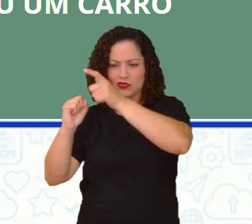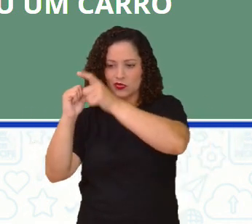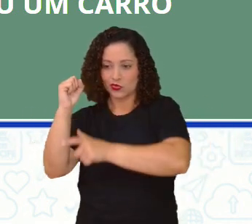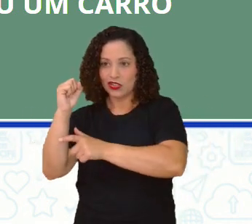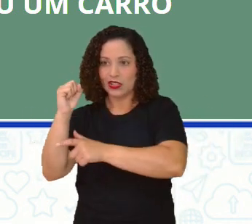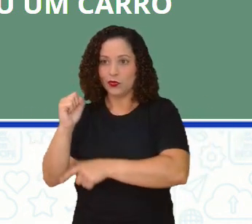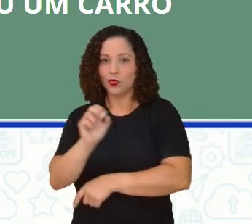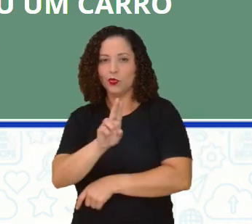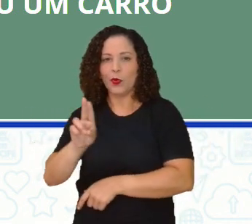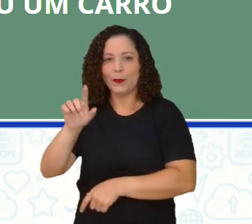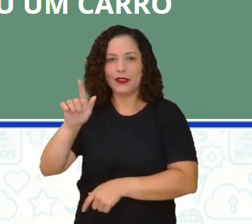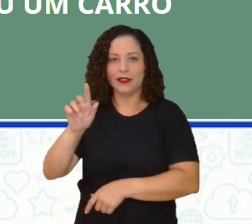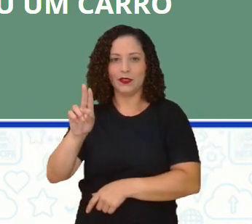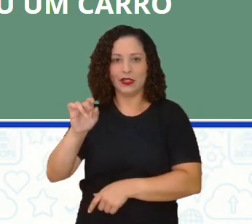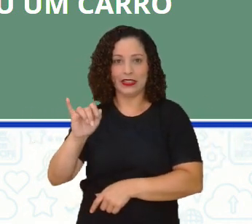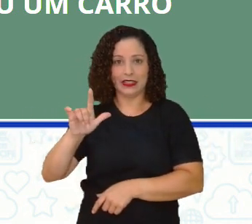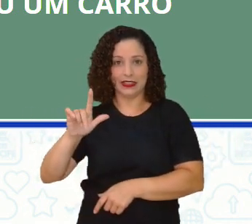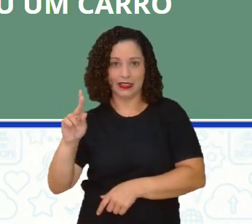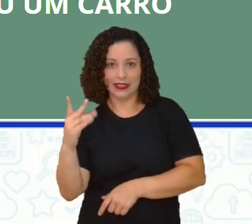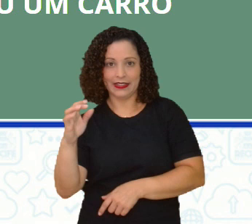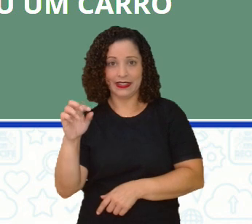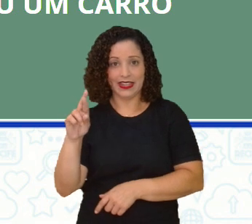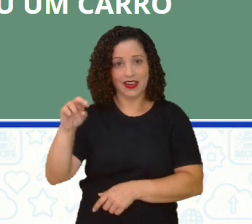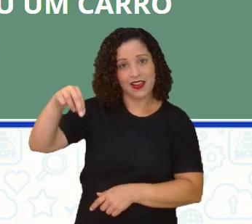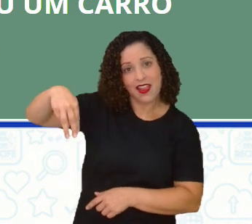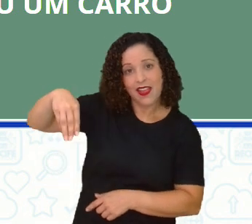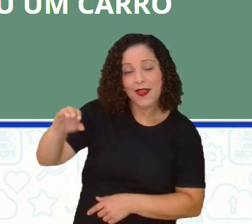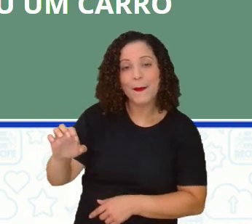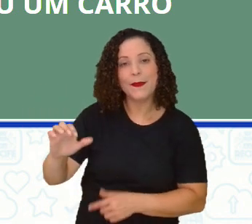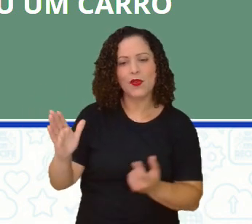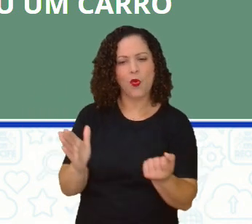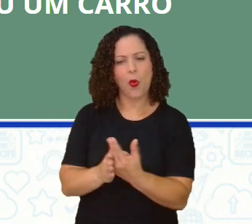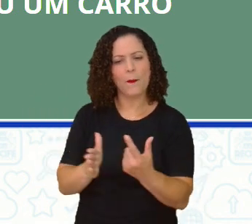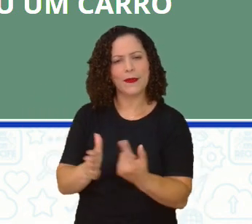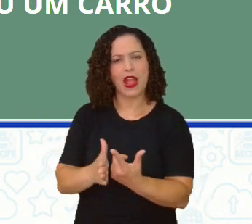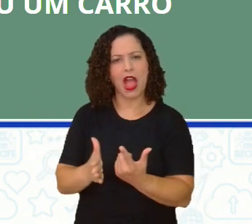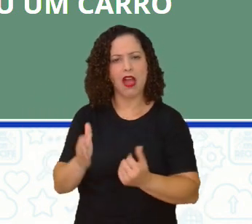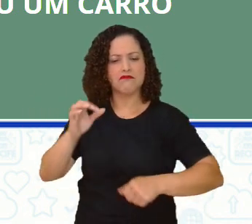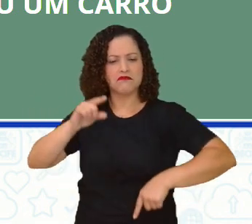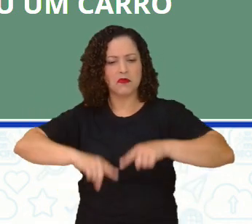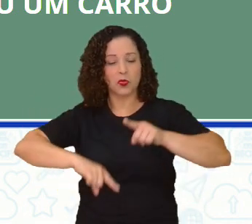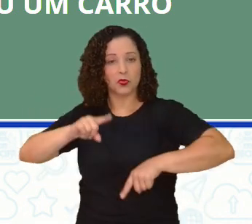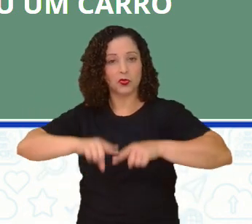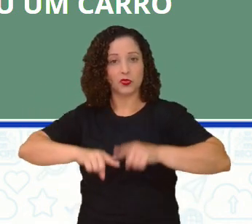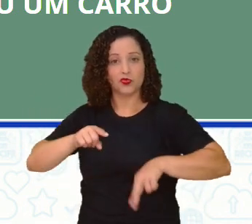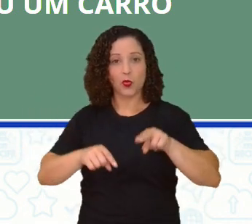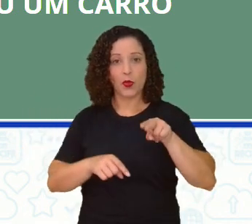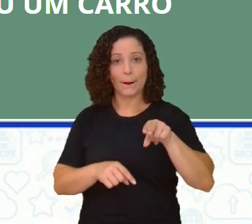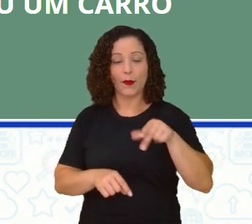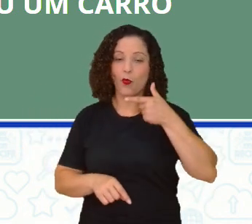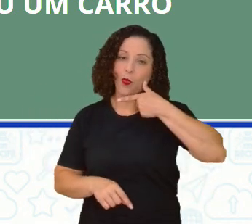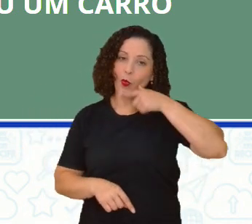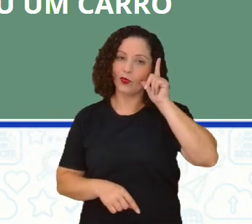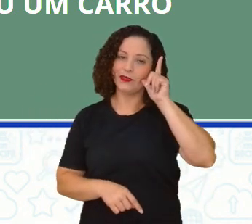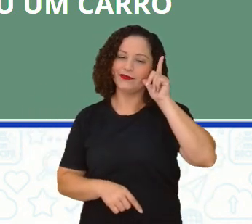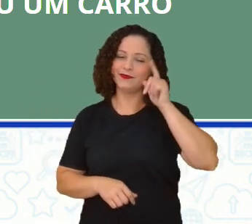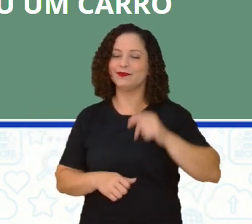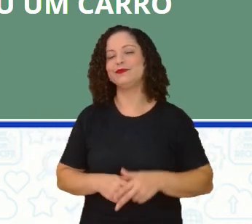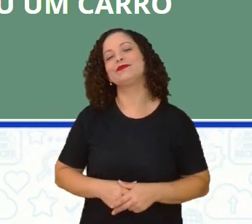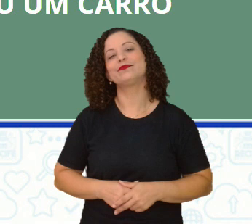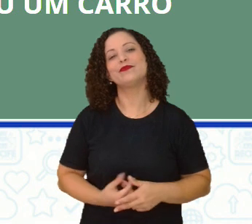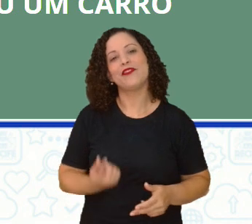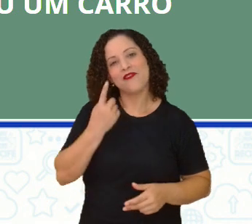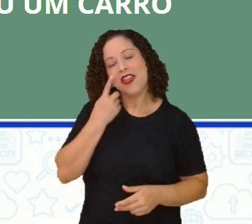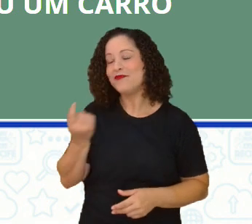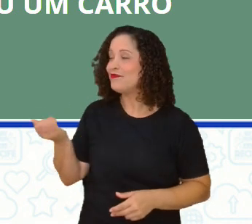não é? Guilherme comprou um jogo imobiliário para o seu irmão ontem, não é? Então, nós vemos